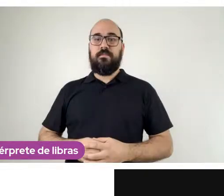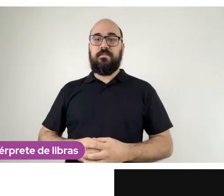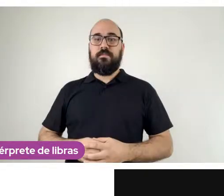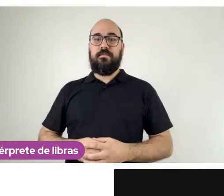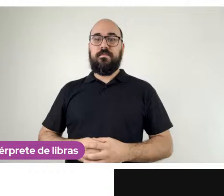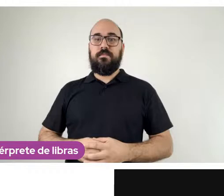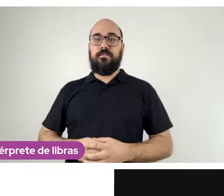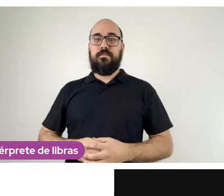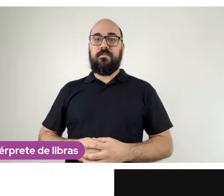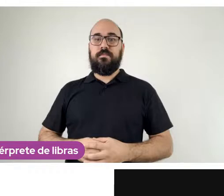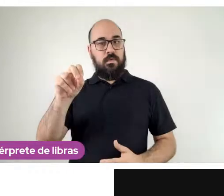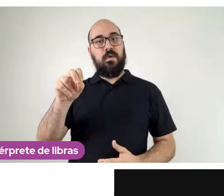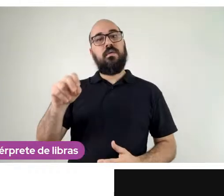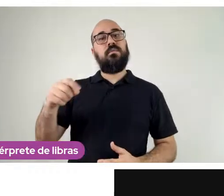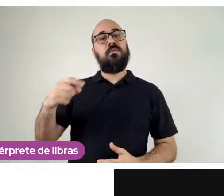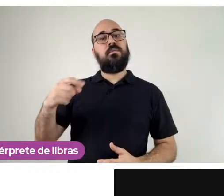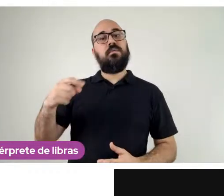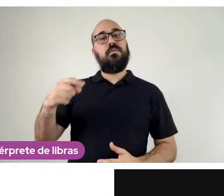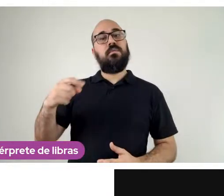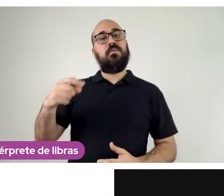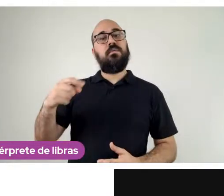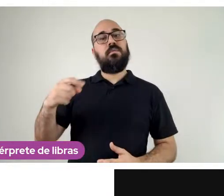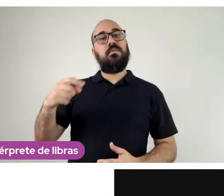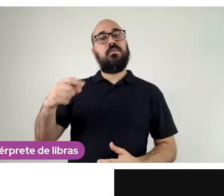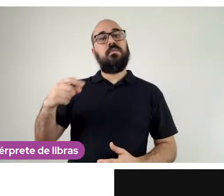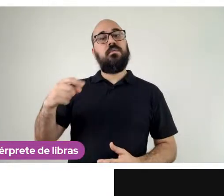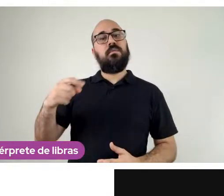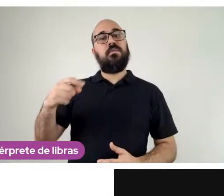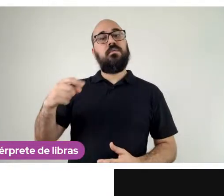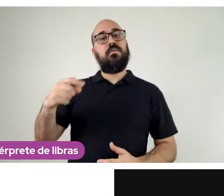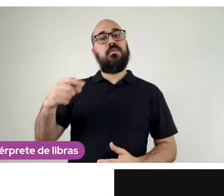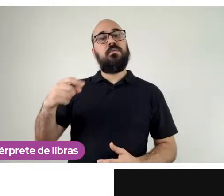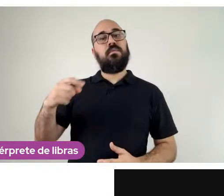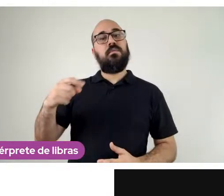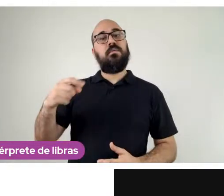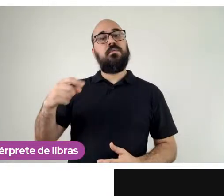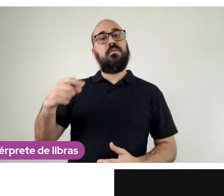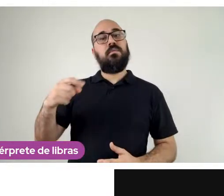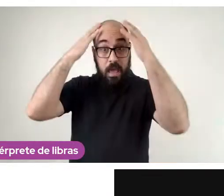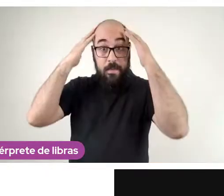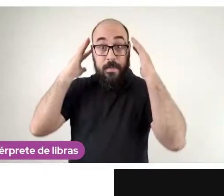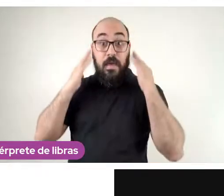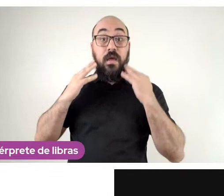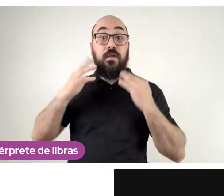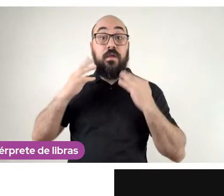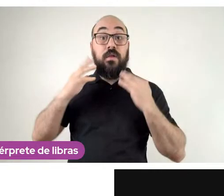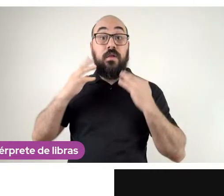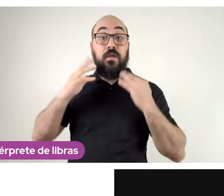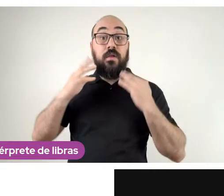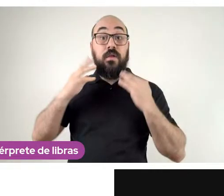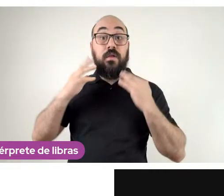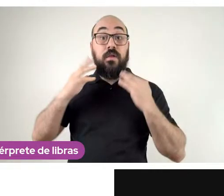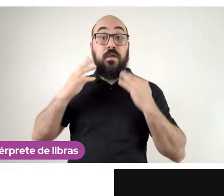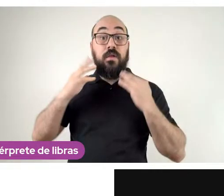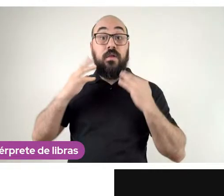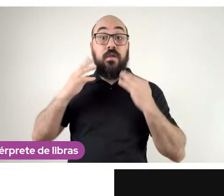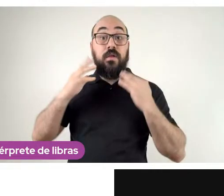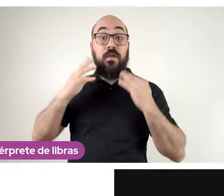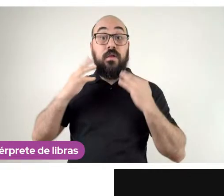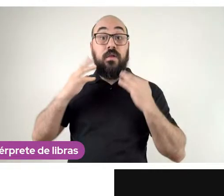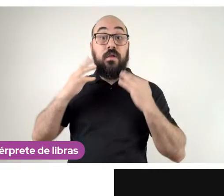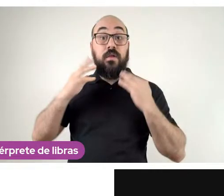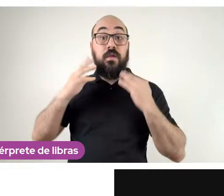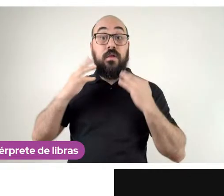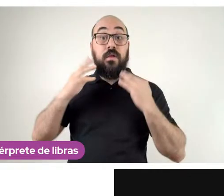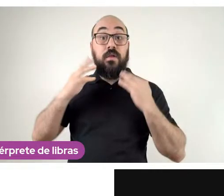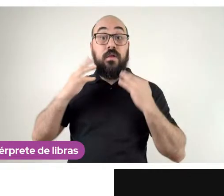negra, de cabelos escuros, nem liso, nem enrolado, né? E estou de